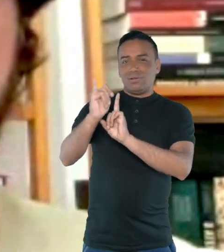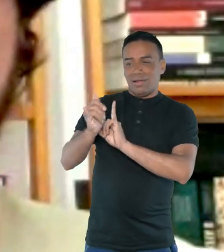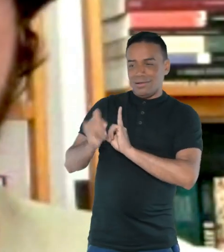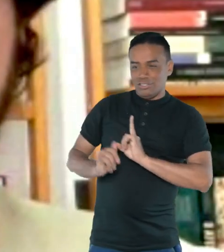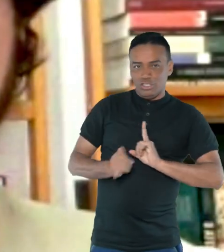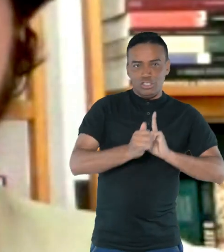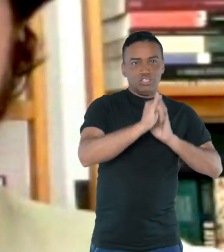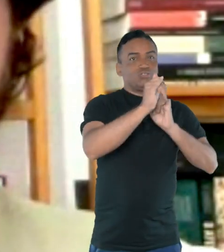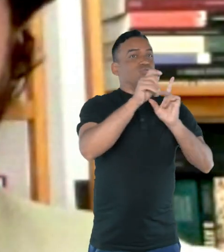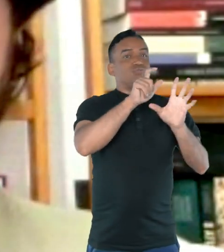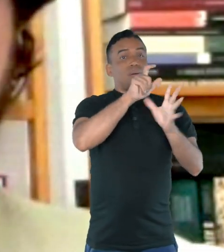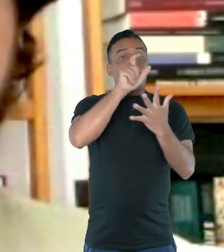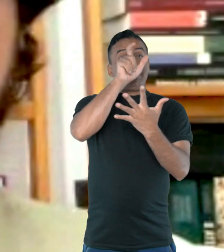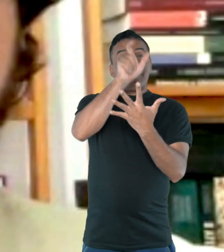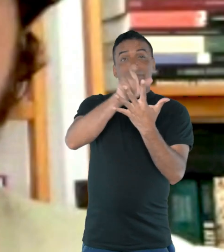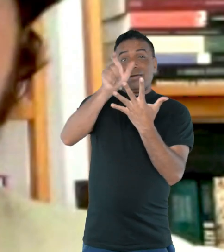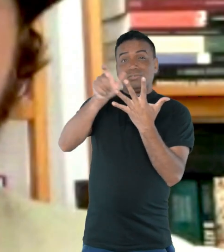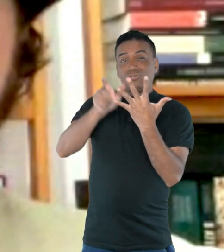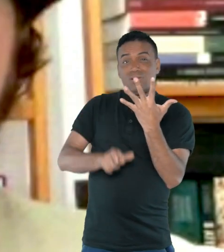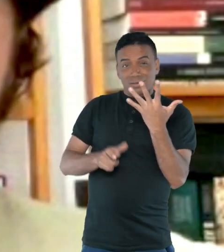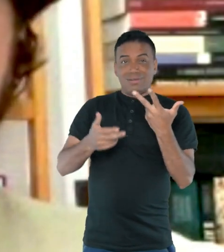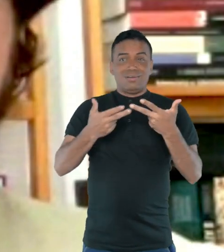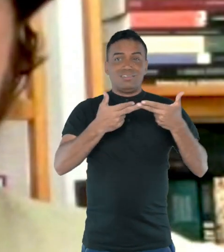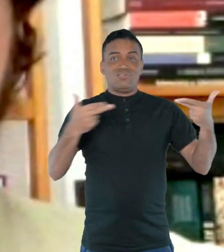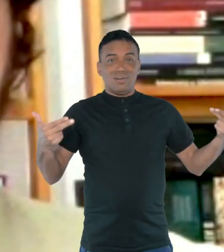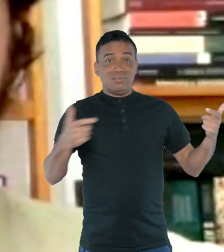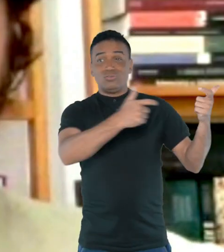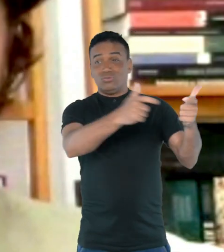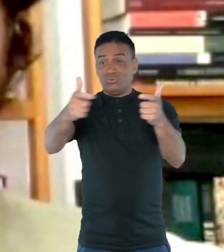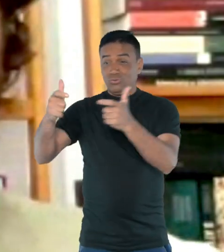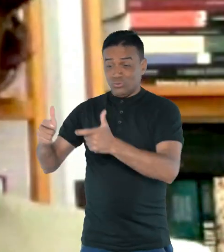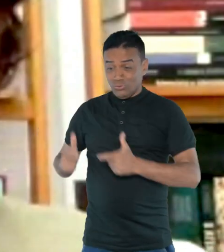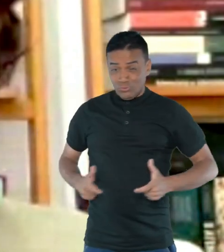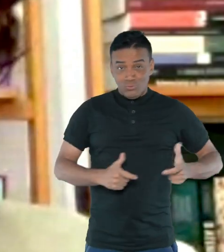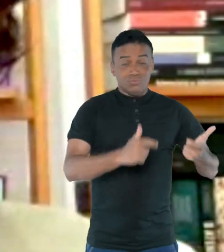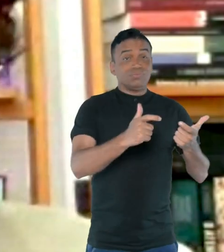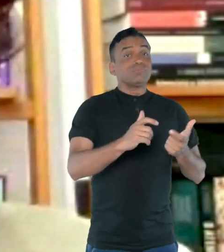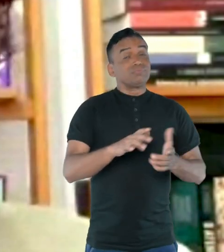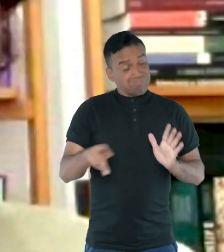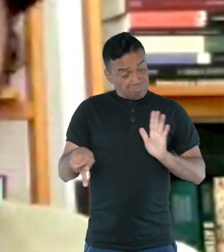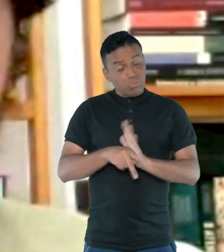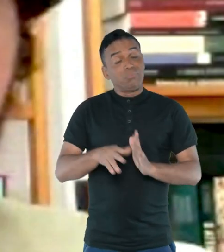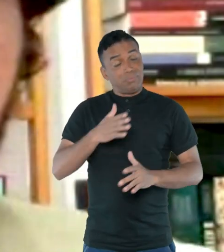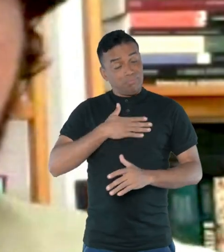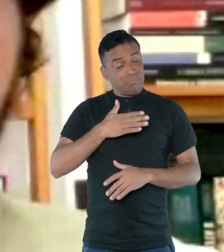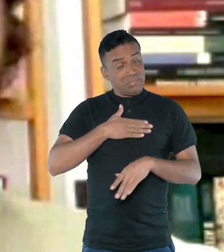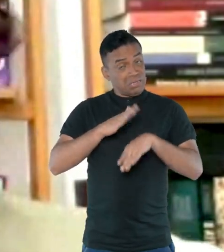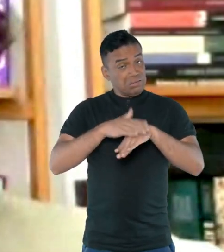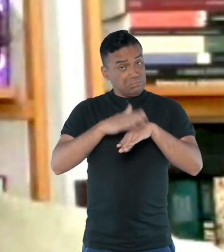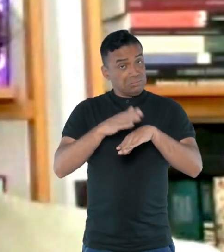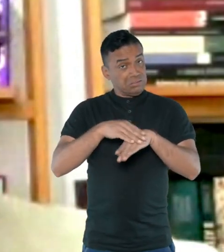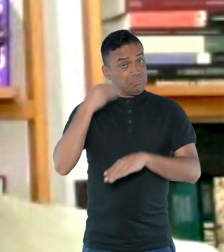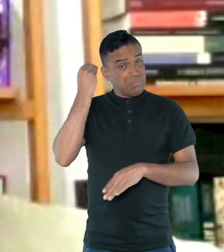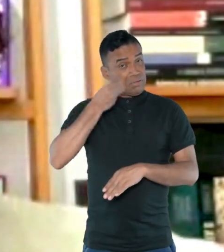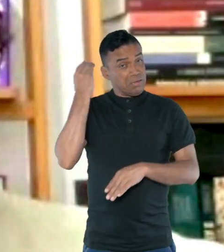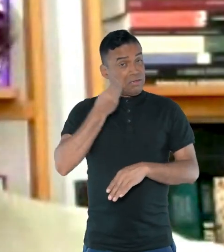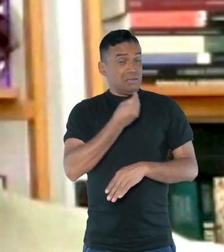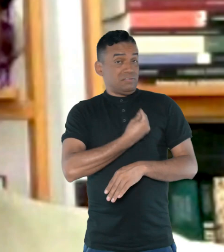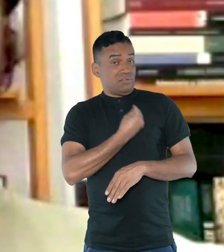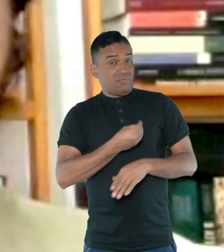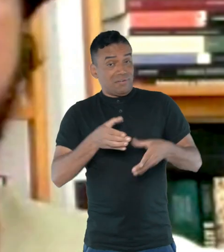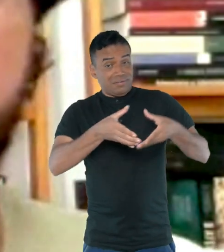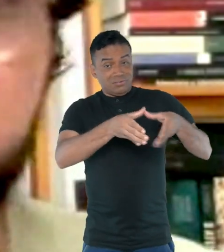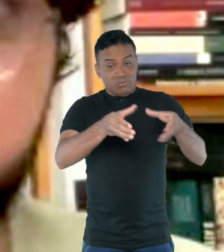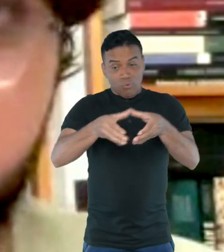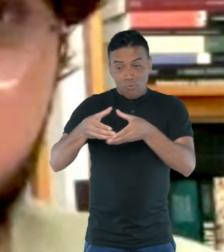desses personagens, esses cenários. Então, há certamente muito de mim, de experiências, de vivências, ou